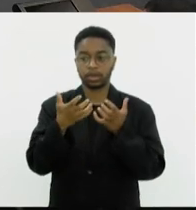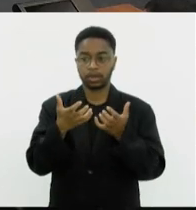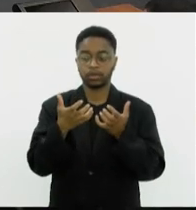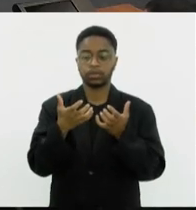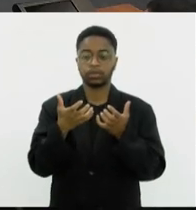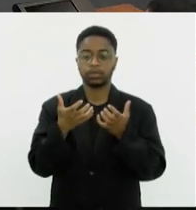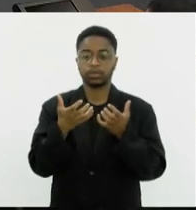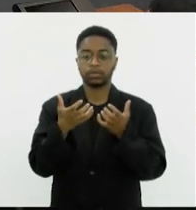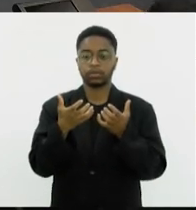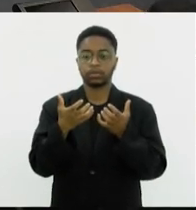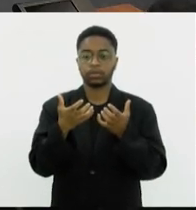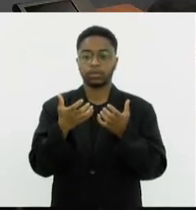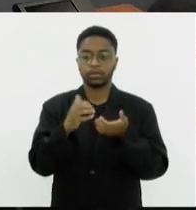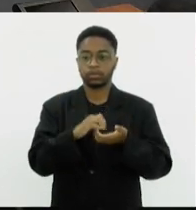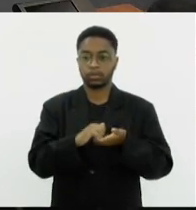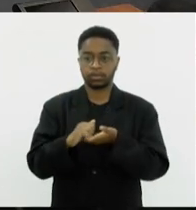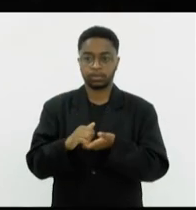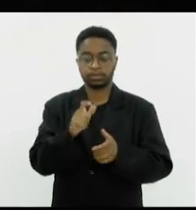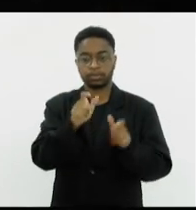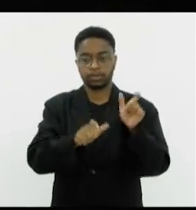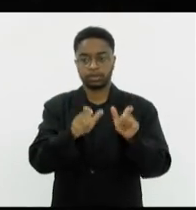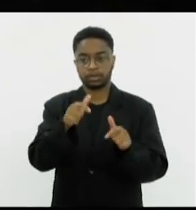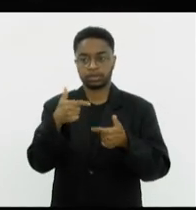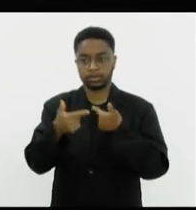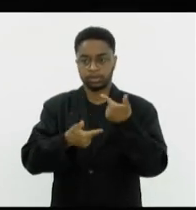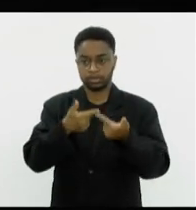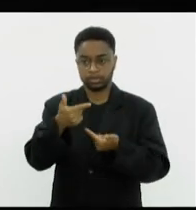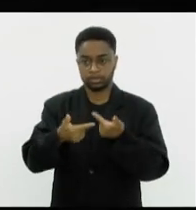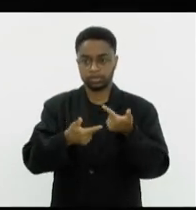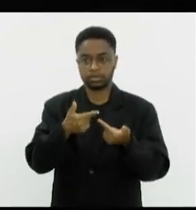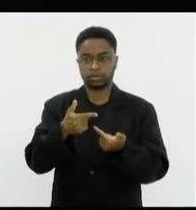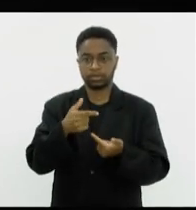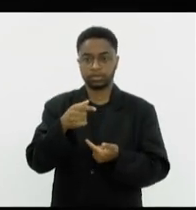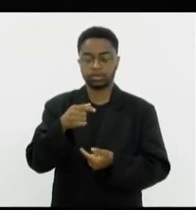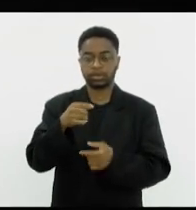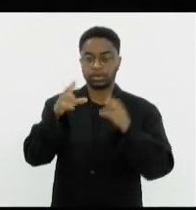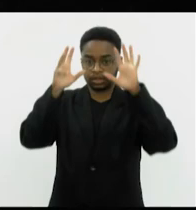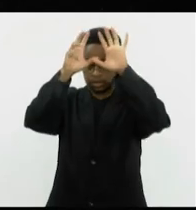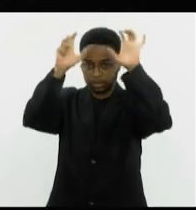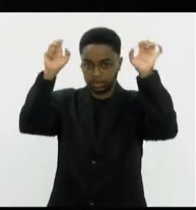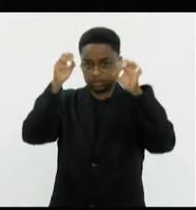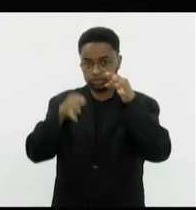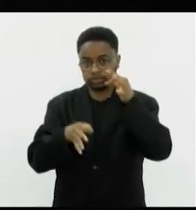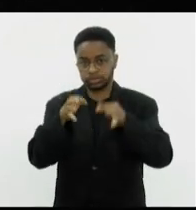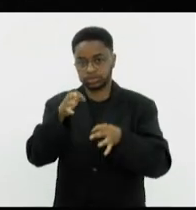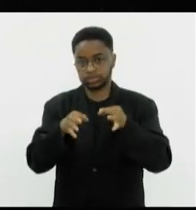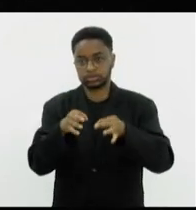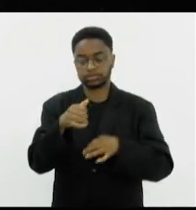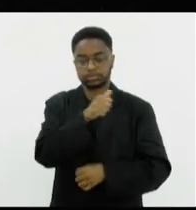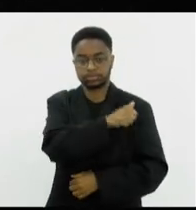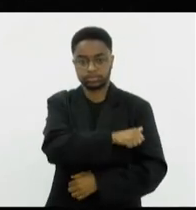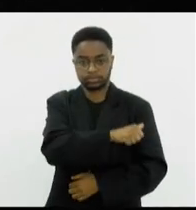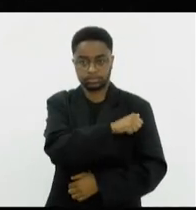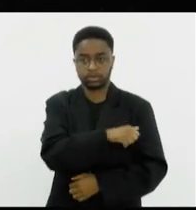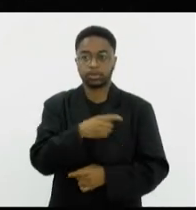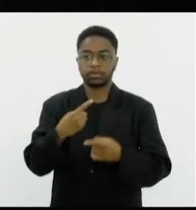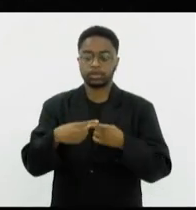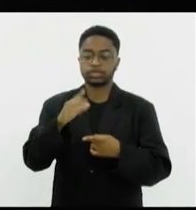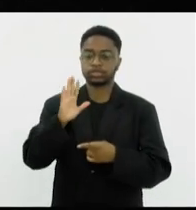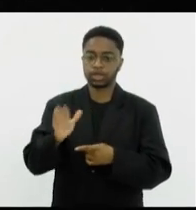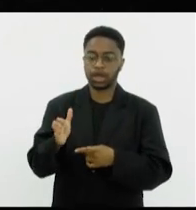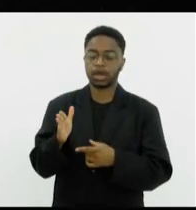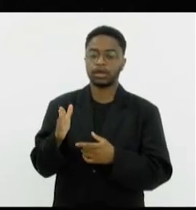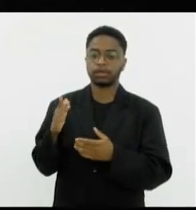saudar os trabalhadores e trabalhadoras do TJRJ que já há alguns dias